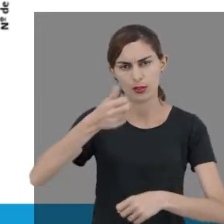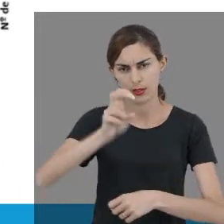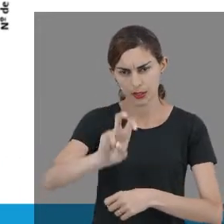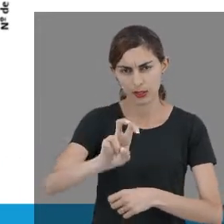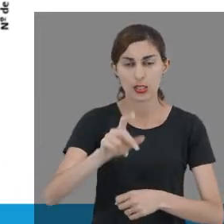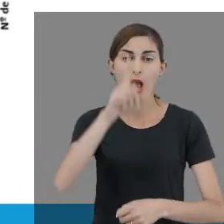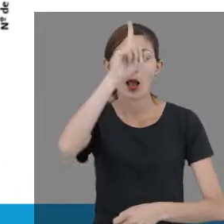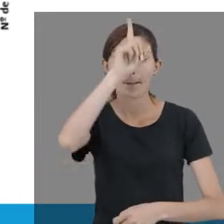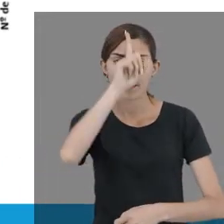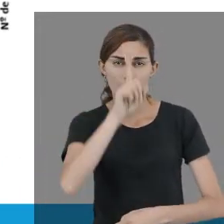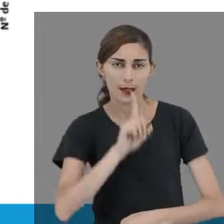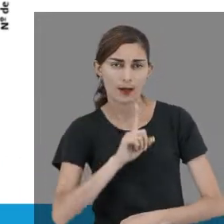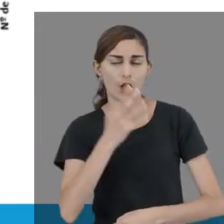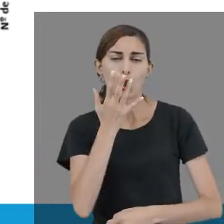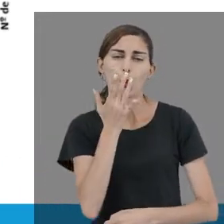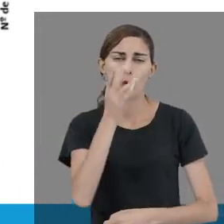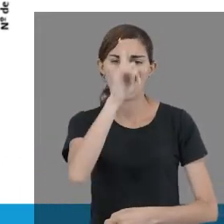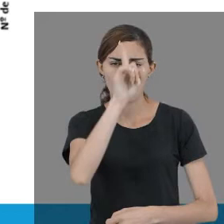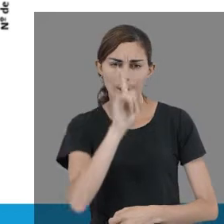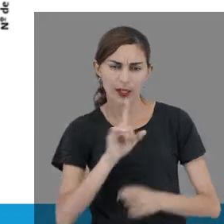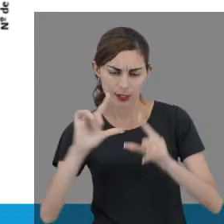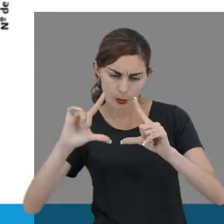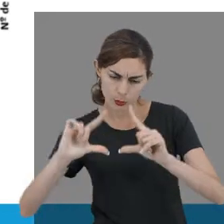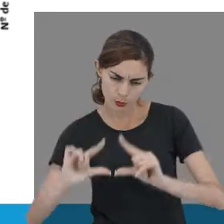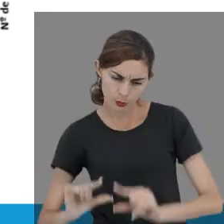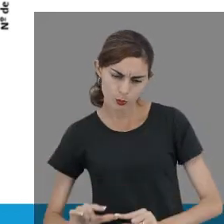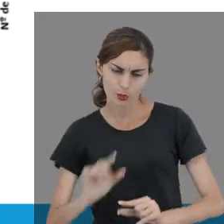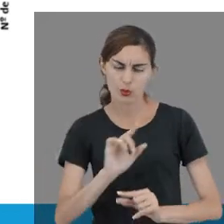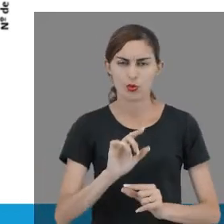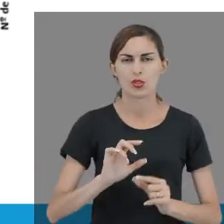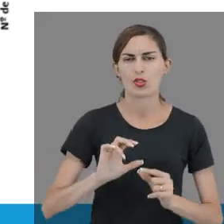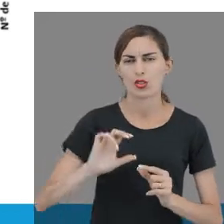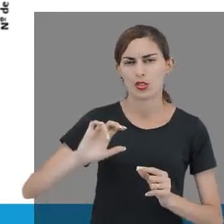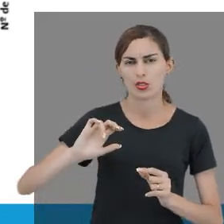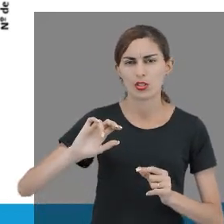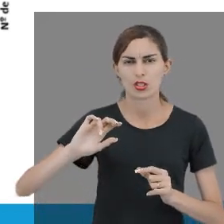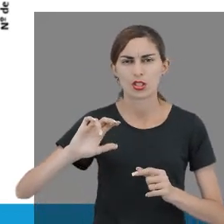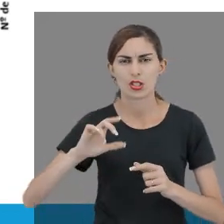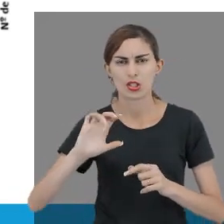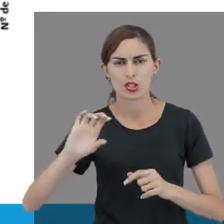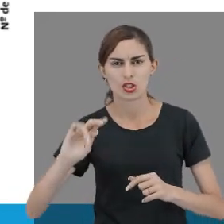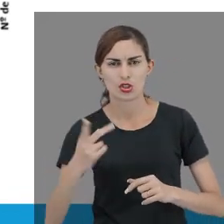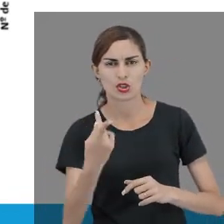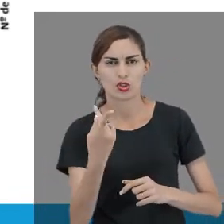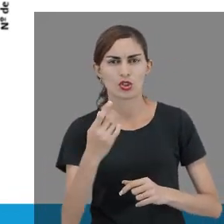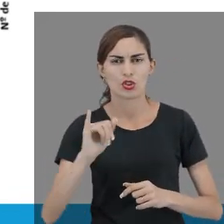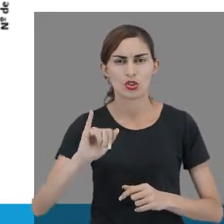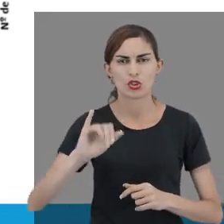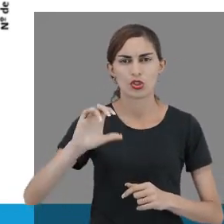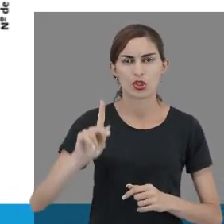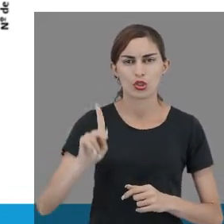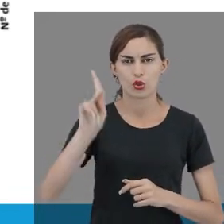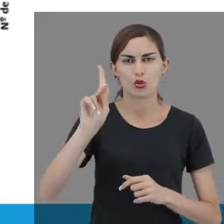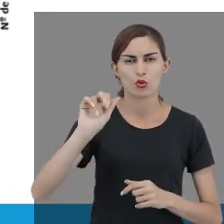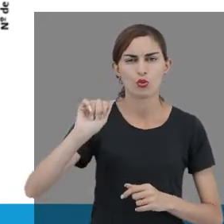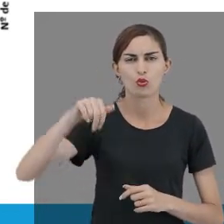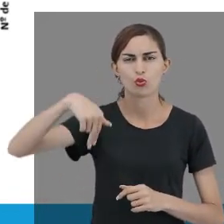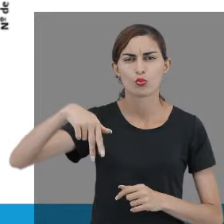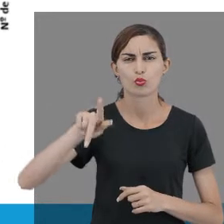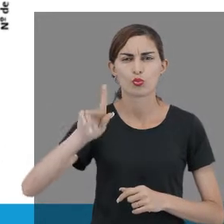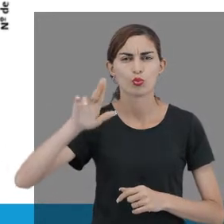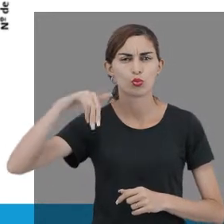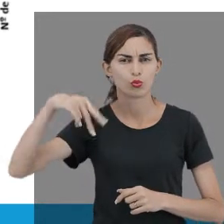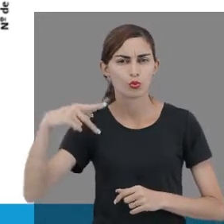Em amarelo, a circulação do chikungunya em Pernambuco. E em vermelho, a notificação